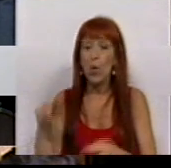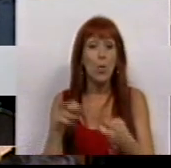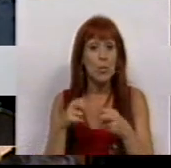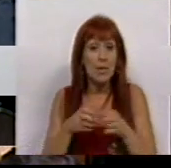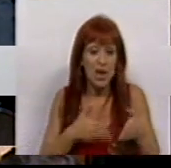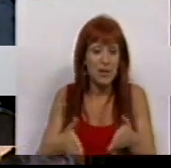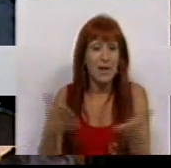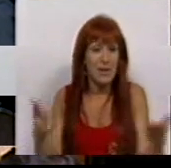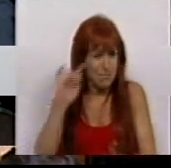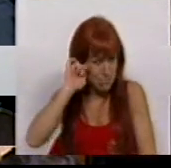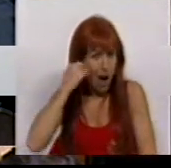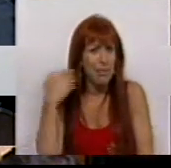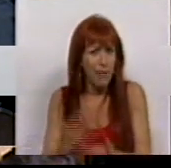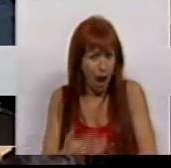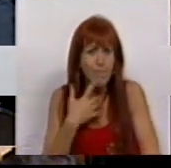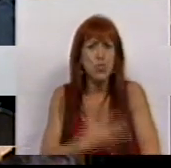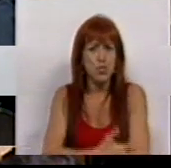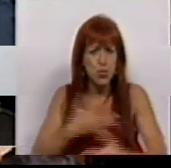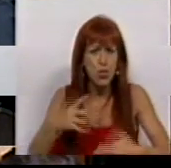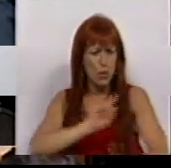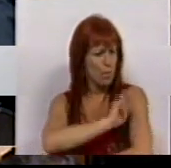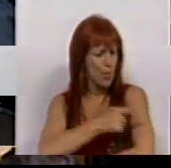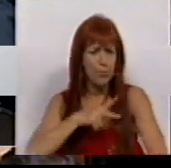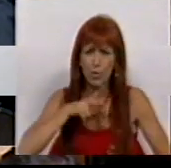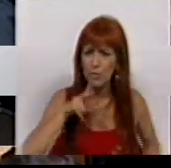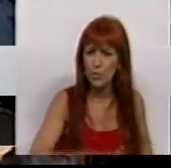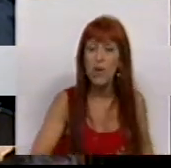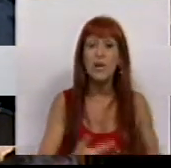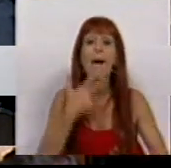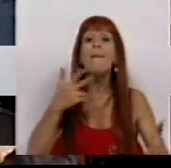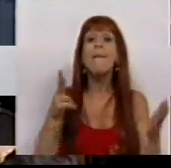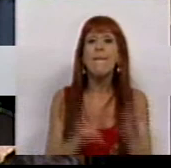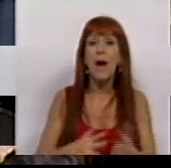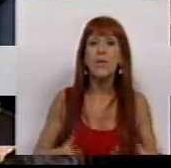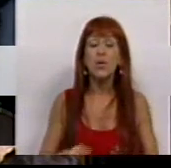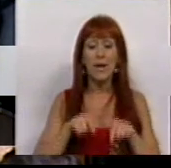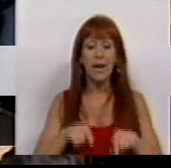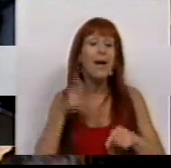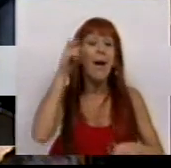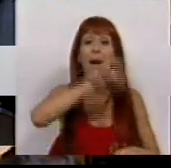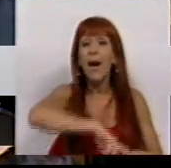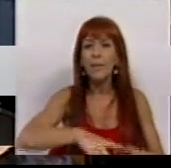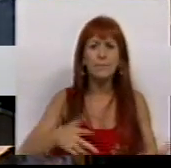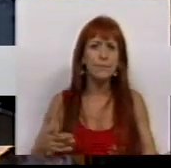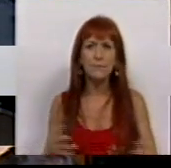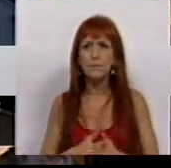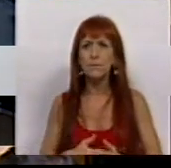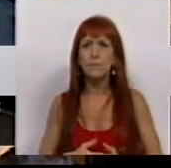esta estratégia põe em causa em larga escala a soberania do país. A verdade é que